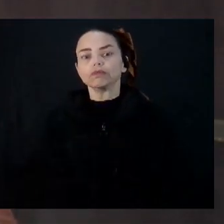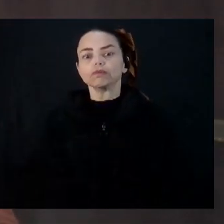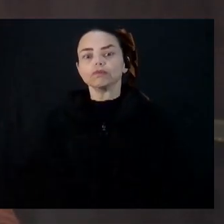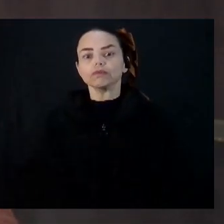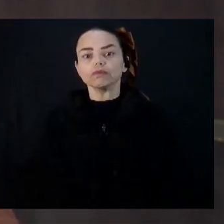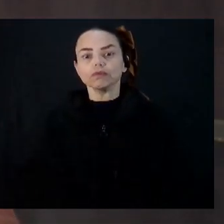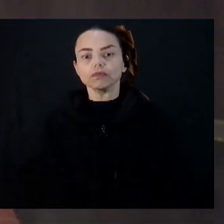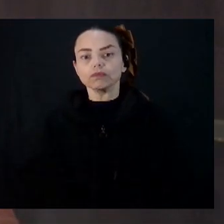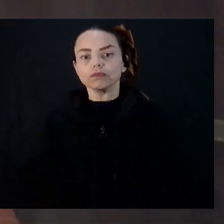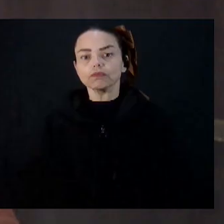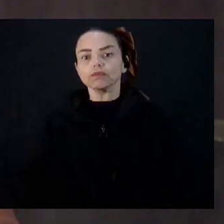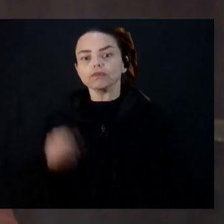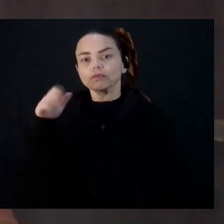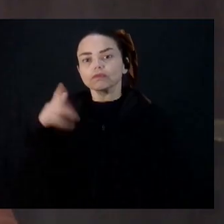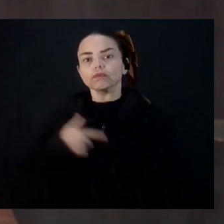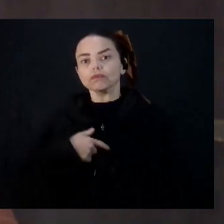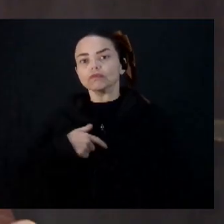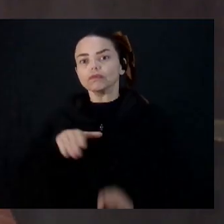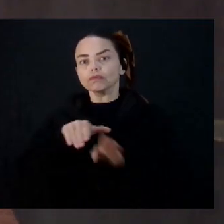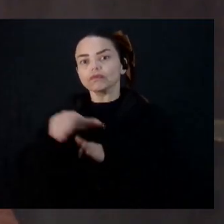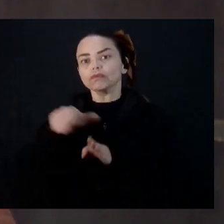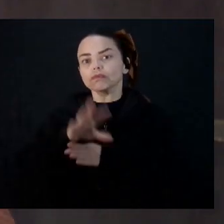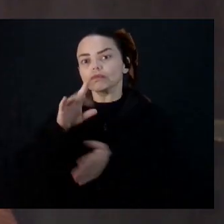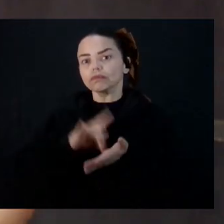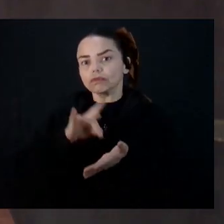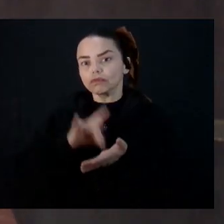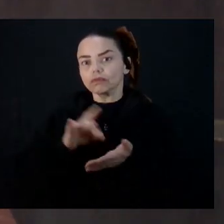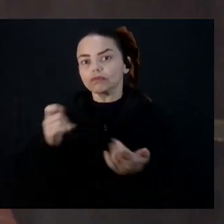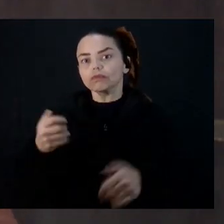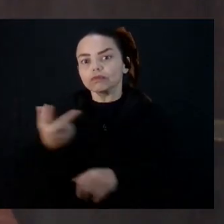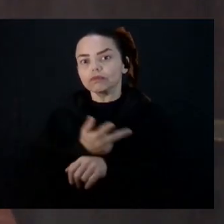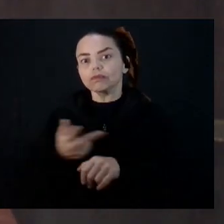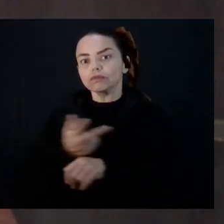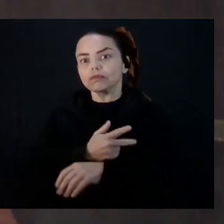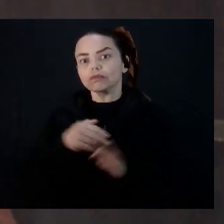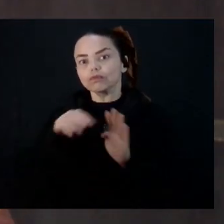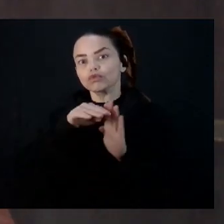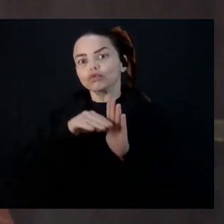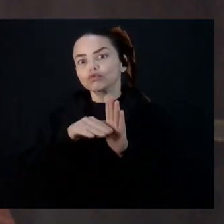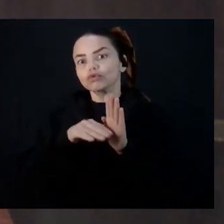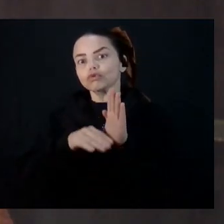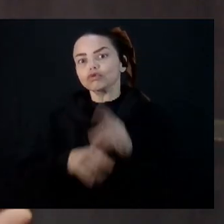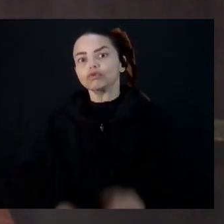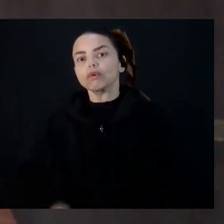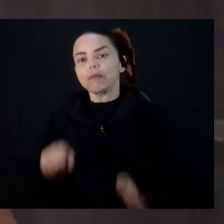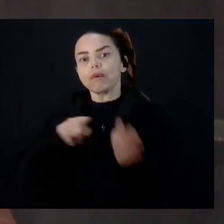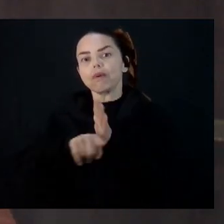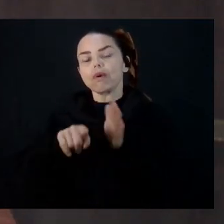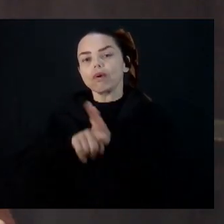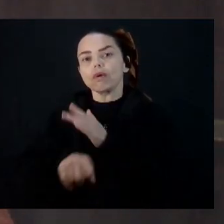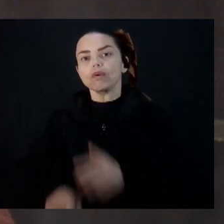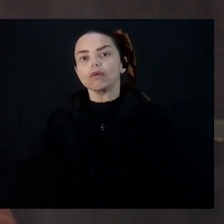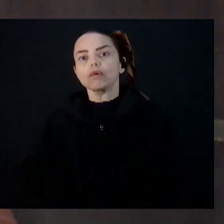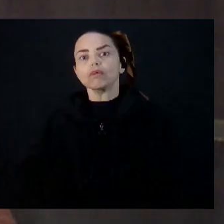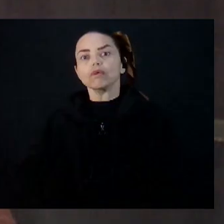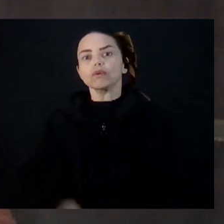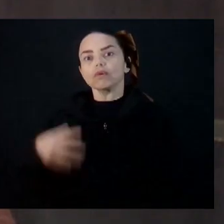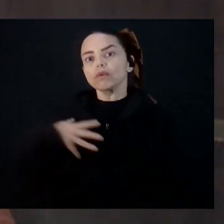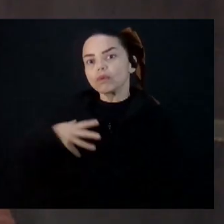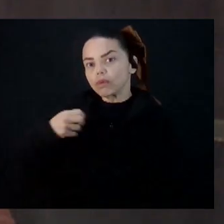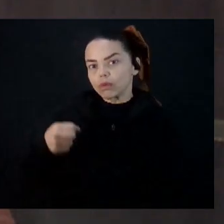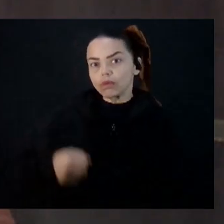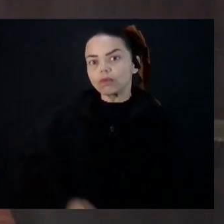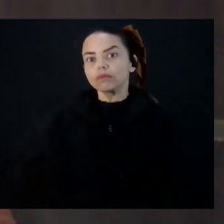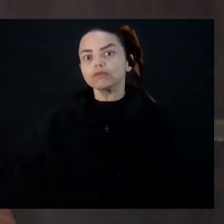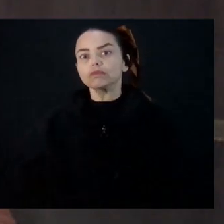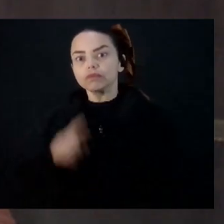Mas eu aconselho realmente que as pessoas procurem roteirinhos, né, de perguntas que você faz para os seus filhos depois de saírem